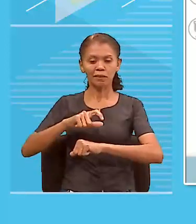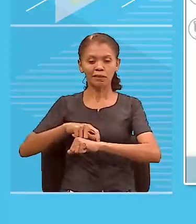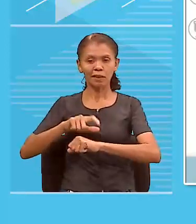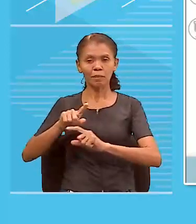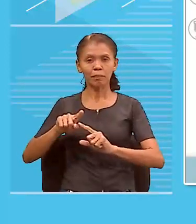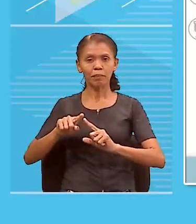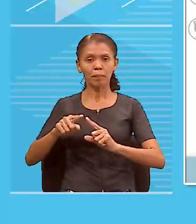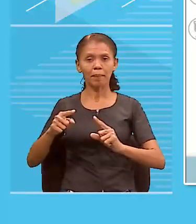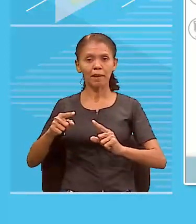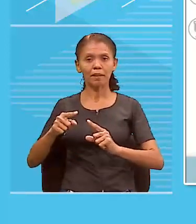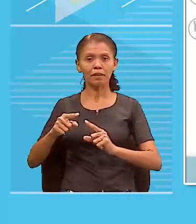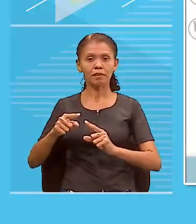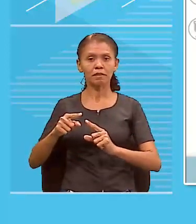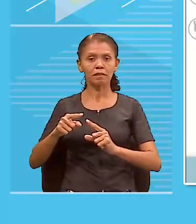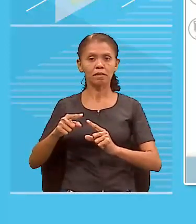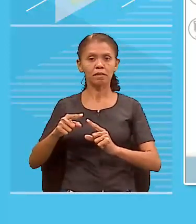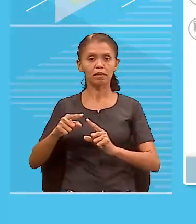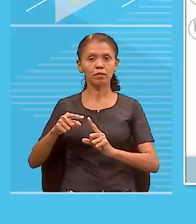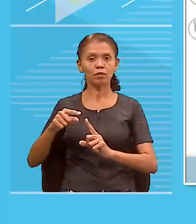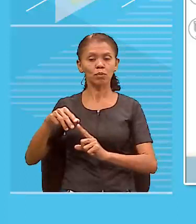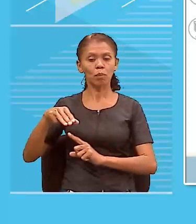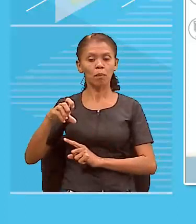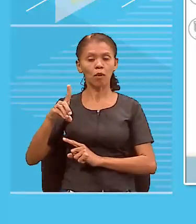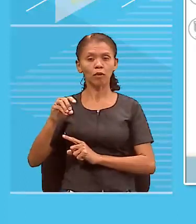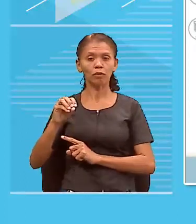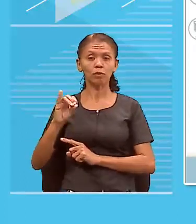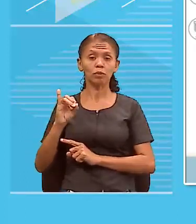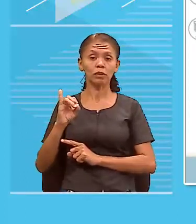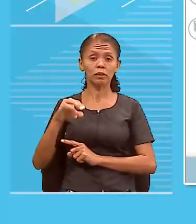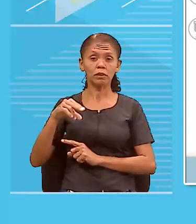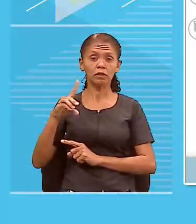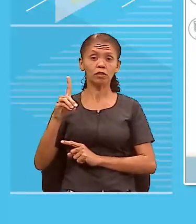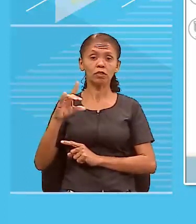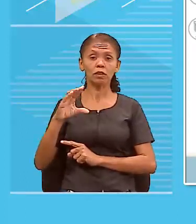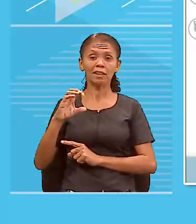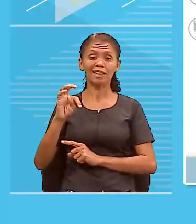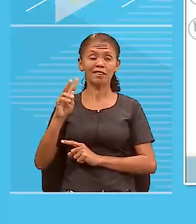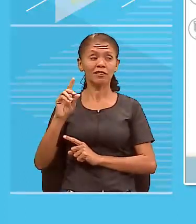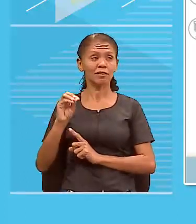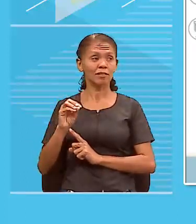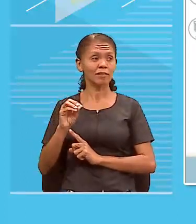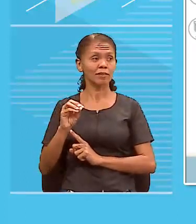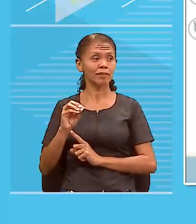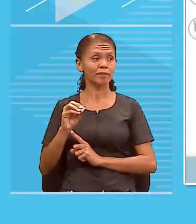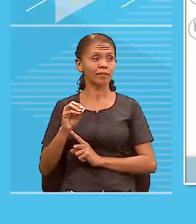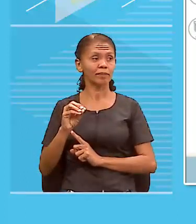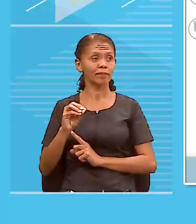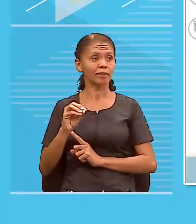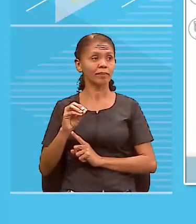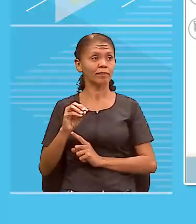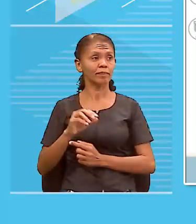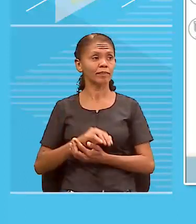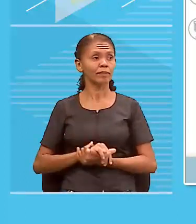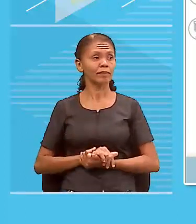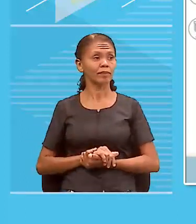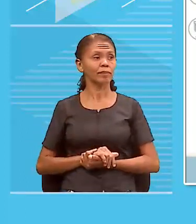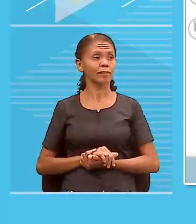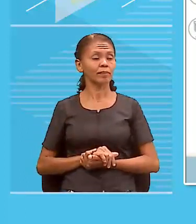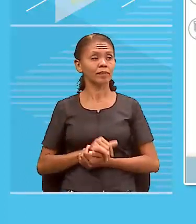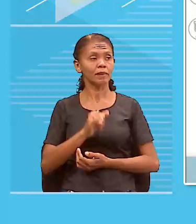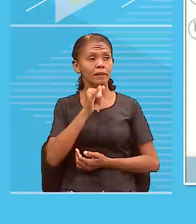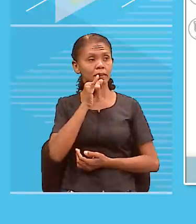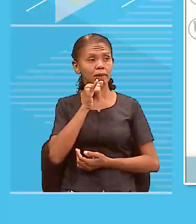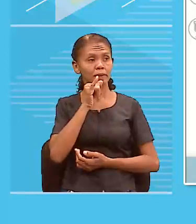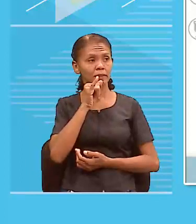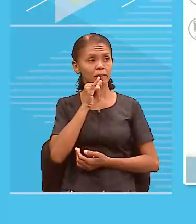subjuntivo Ele sempre vai ser introduzido por situações que me levam esse condicionamento por um